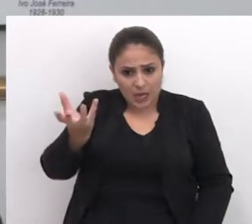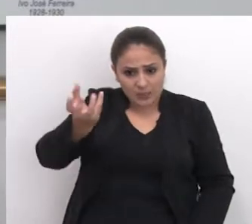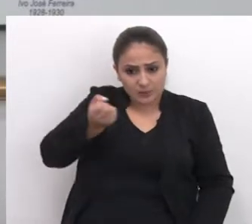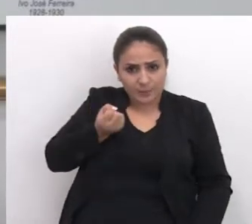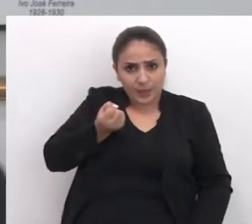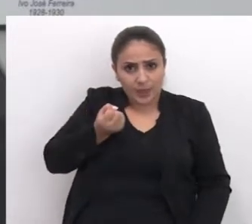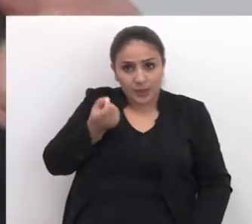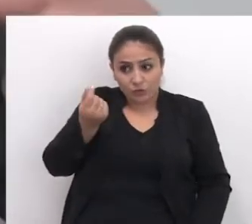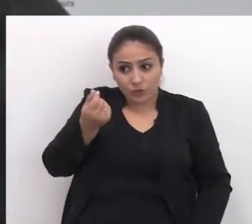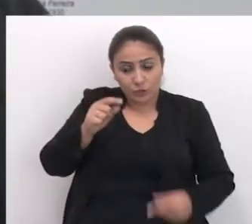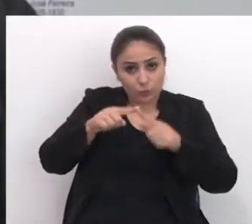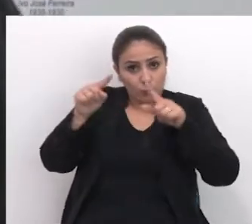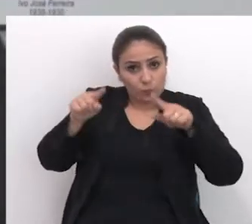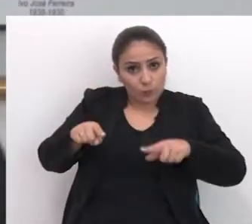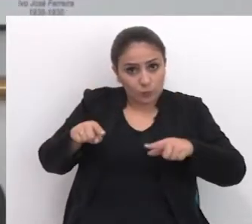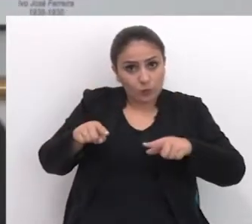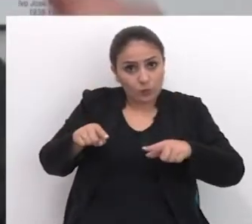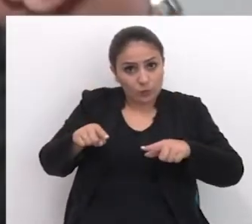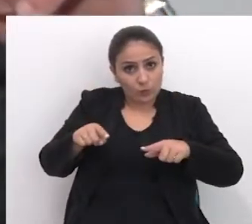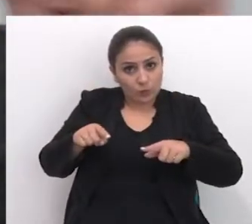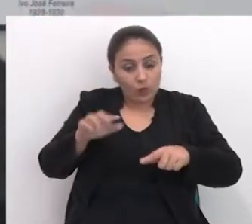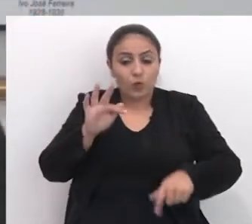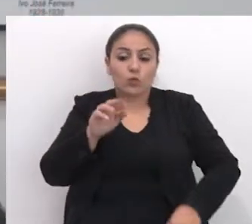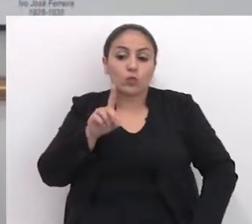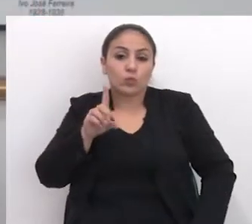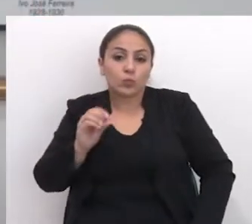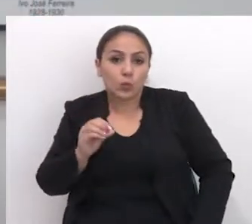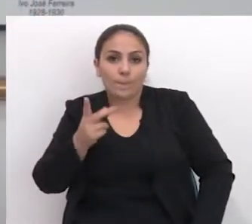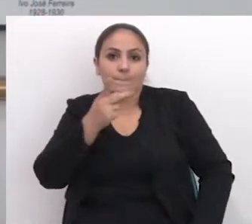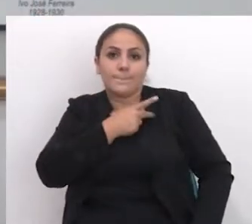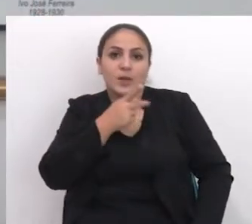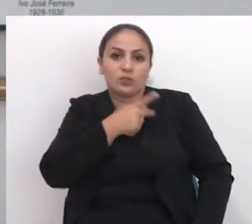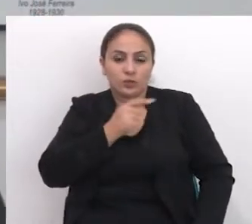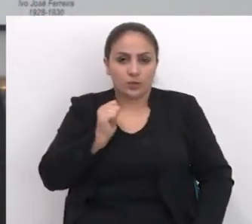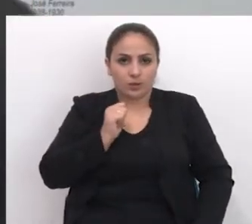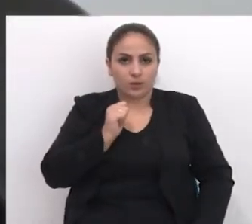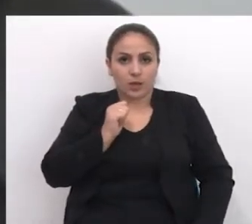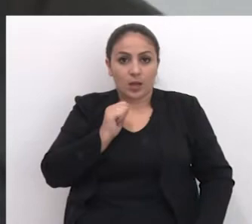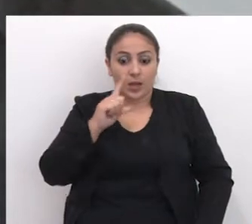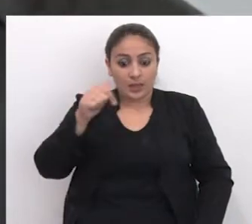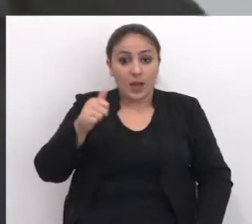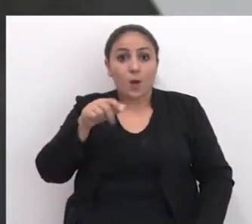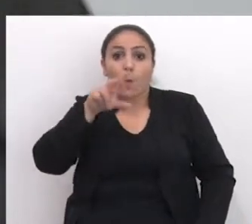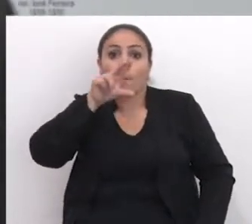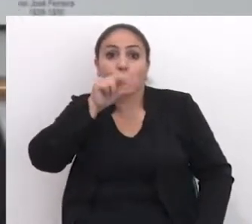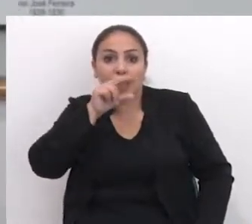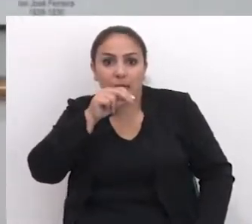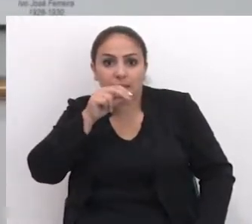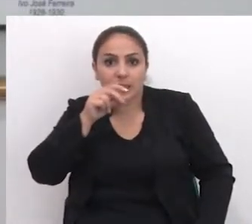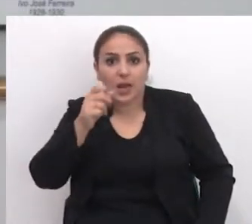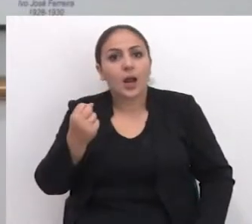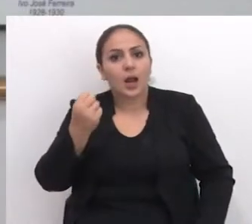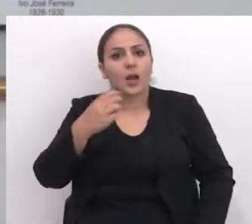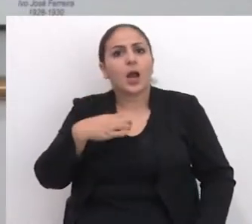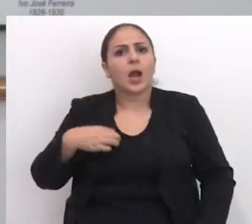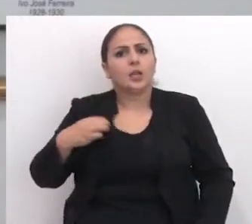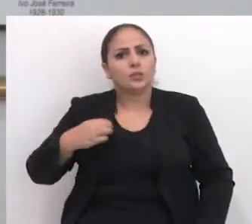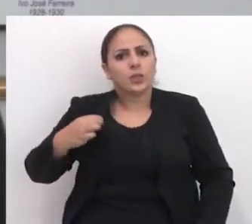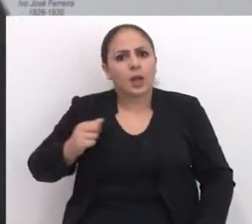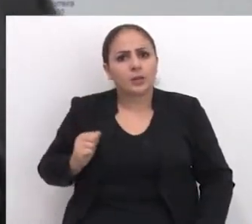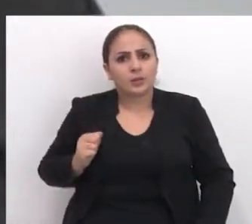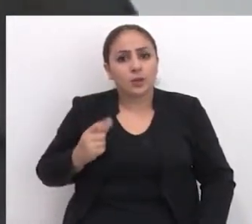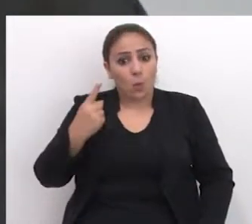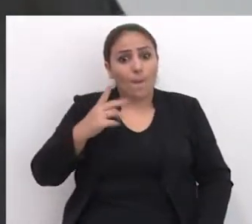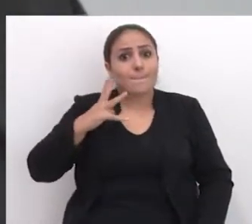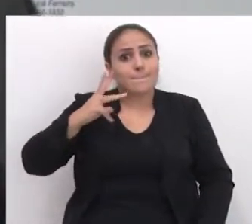uma doação do dinheiro público, do fundo partidário, e botar uma galinha candidata,